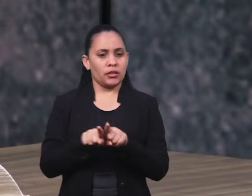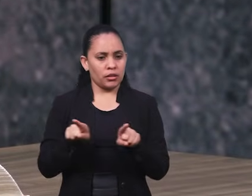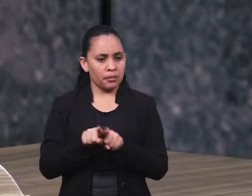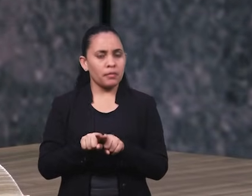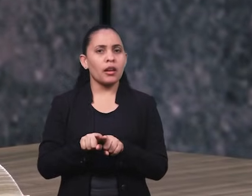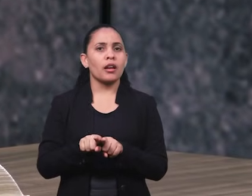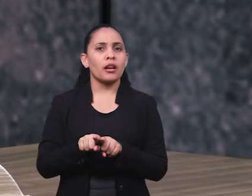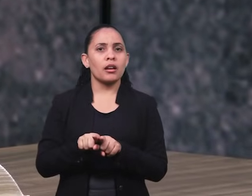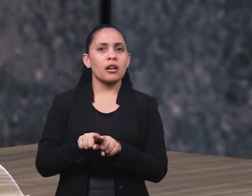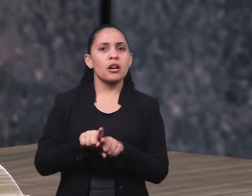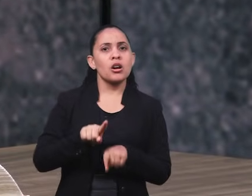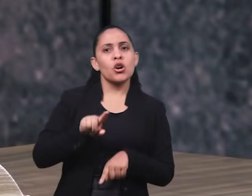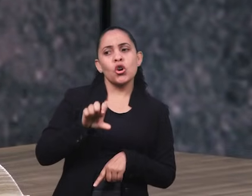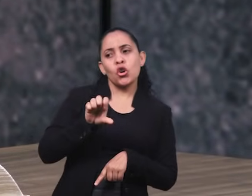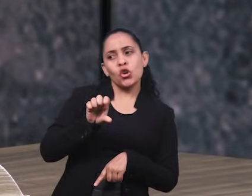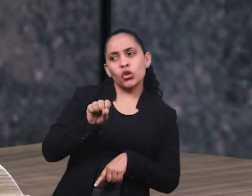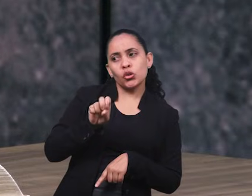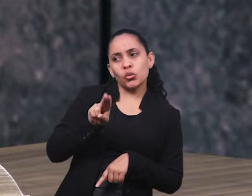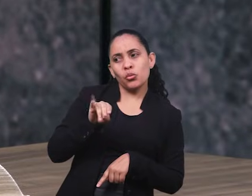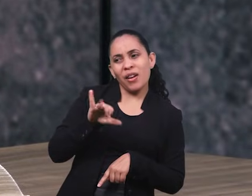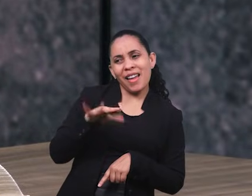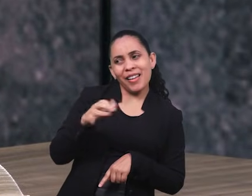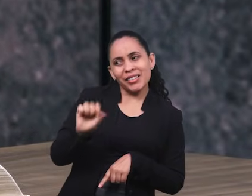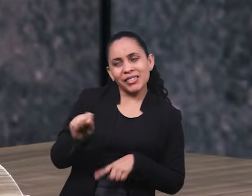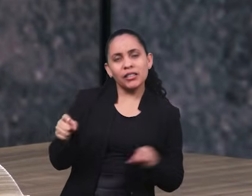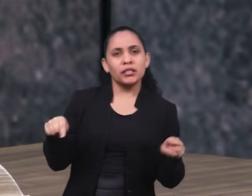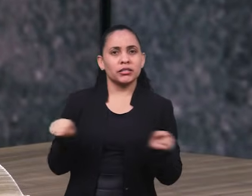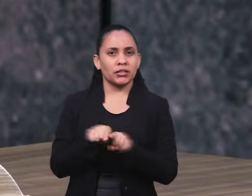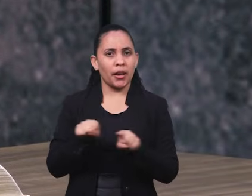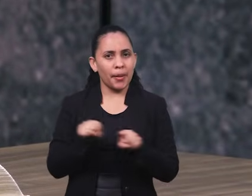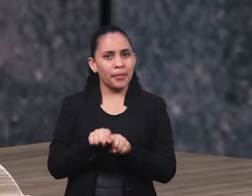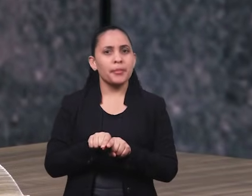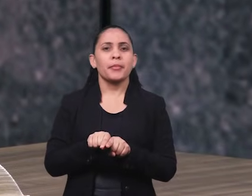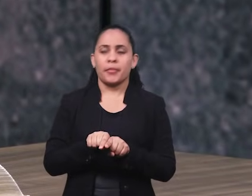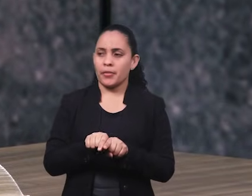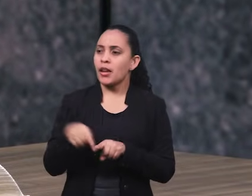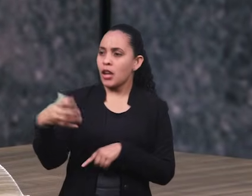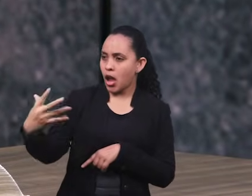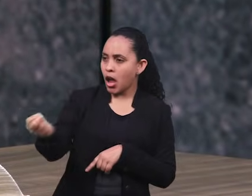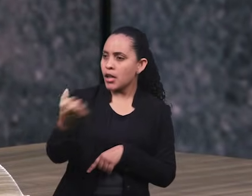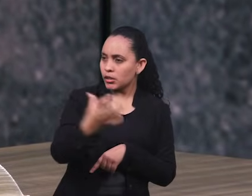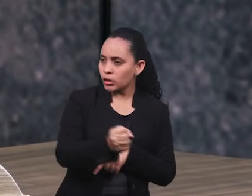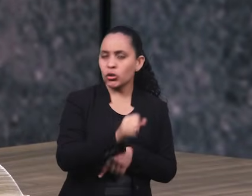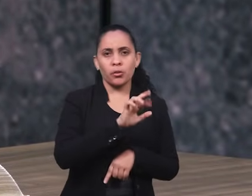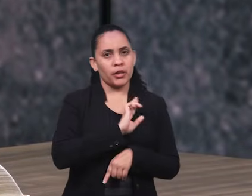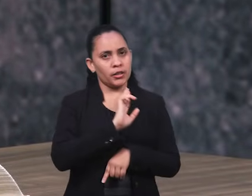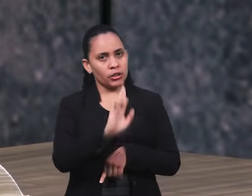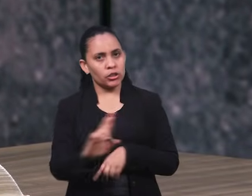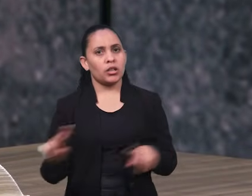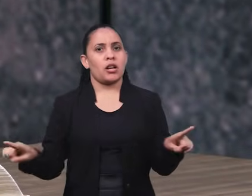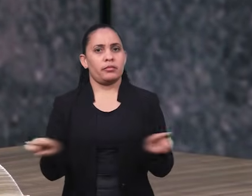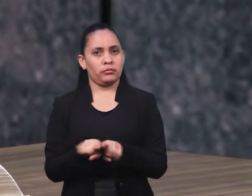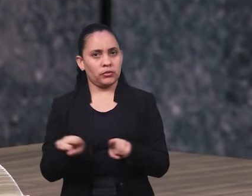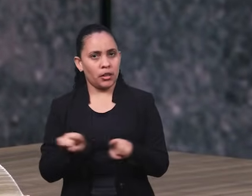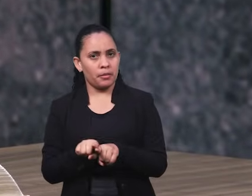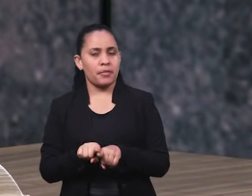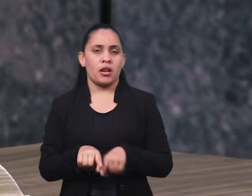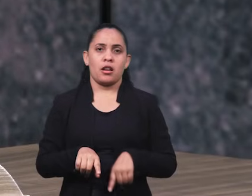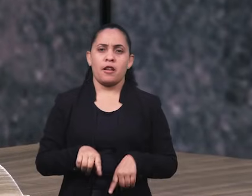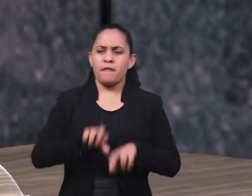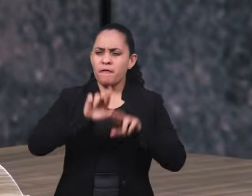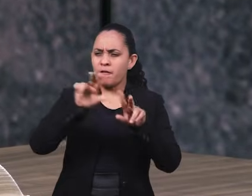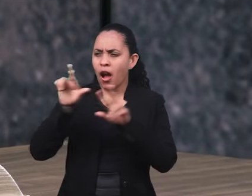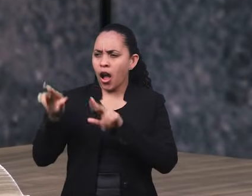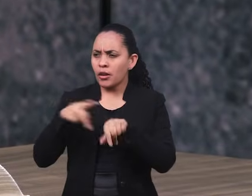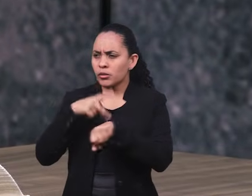a Suécia, onde o rei da Suécia mais tarde aderiu, adotou o luteranismo como religião oficial, a Dinamarca,